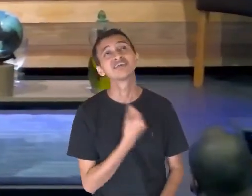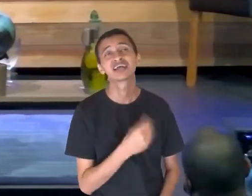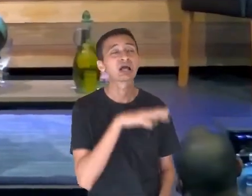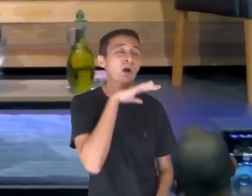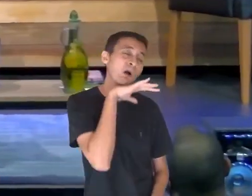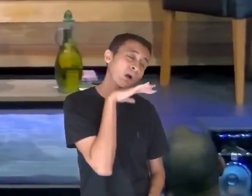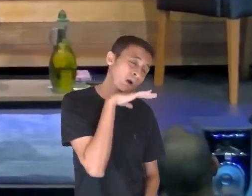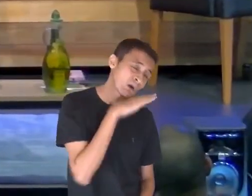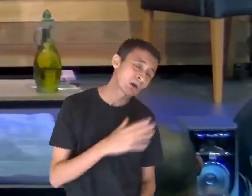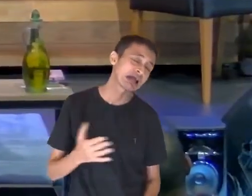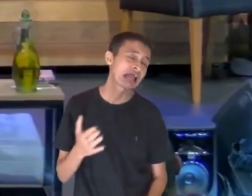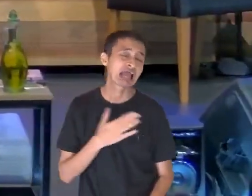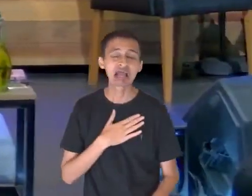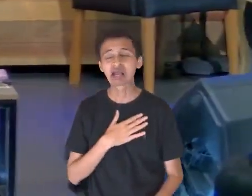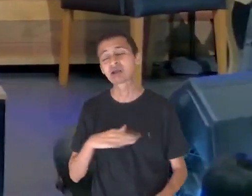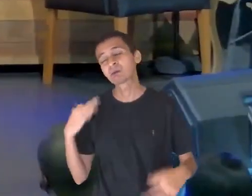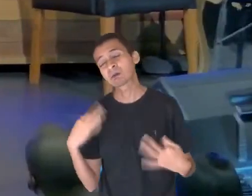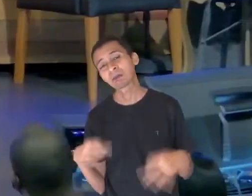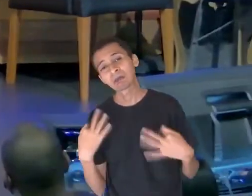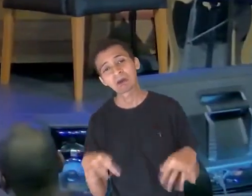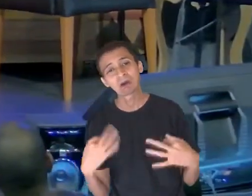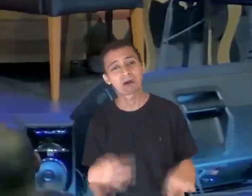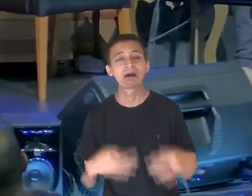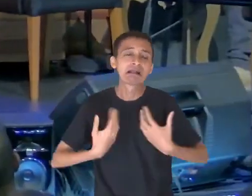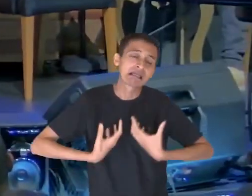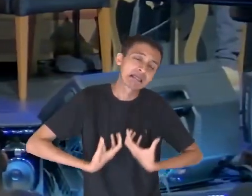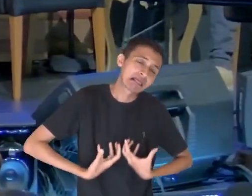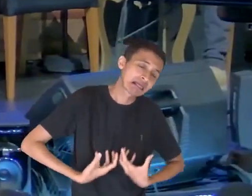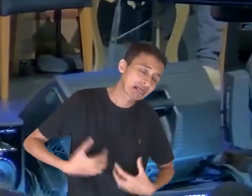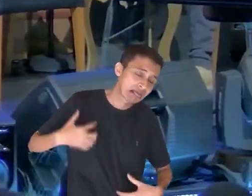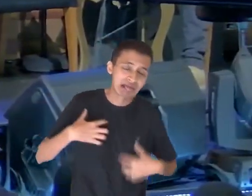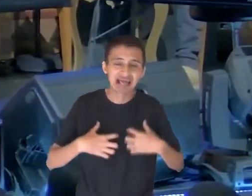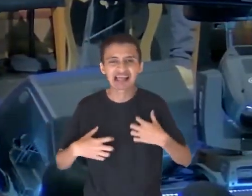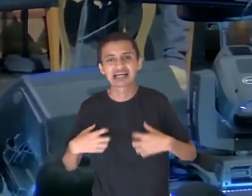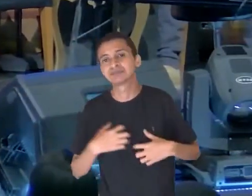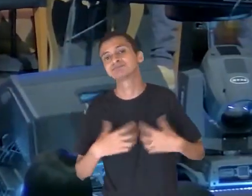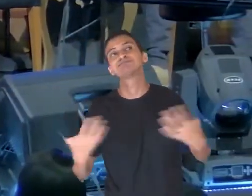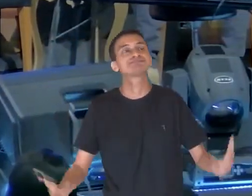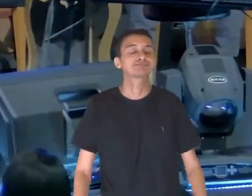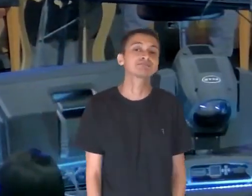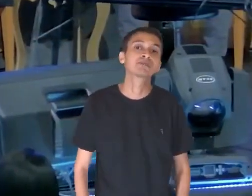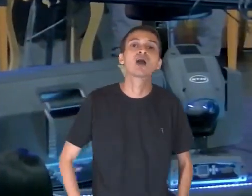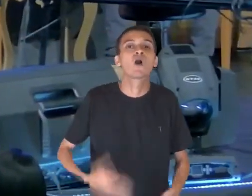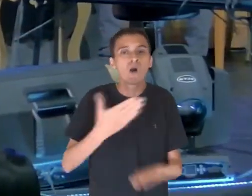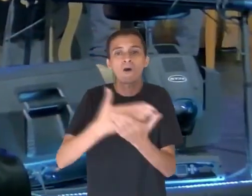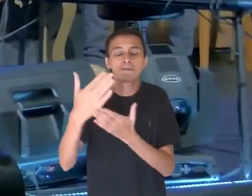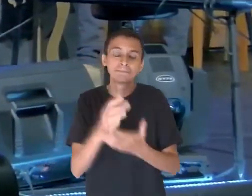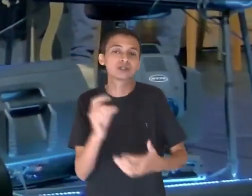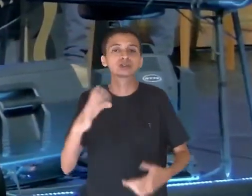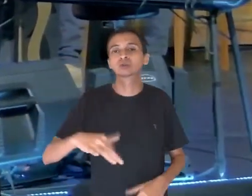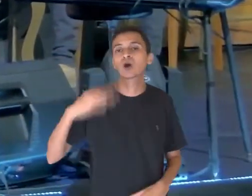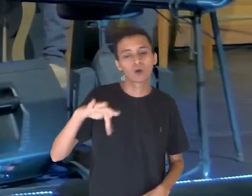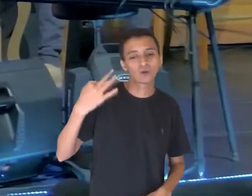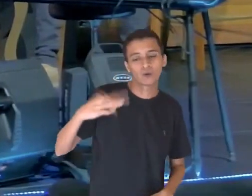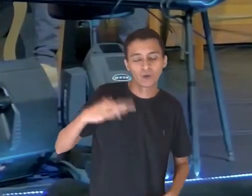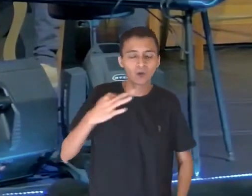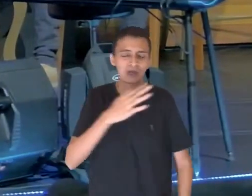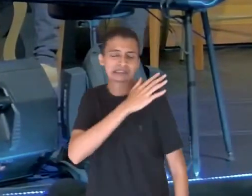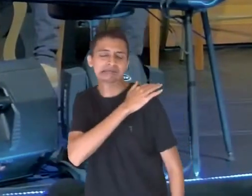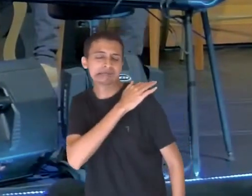azar, estou com dor aqui, com dor ali. Entra na época do condor. A ave,